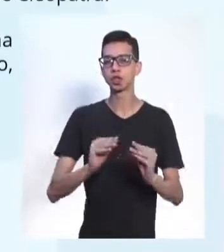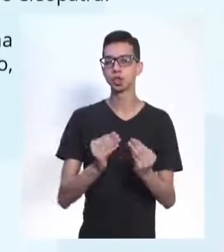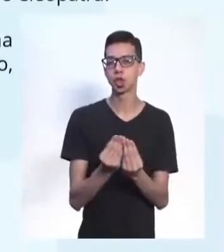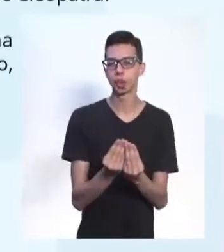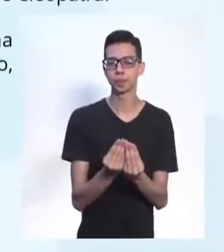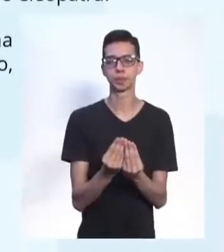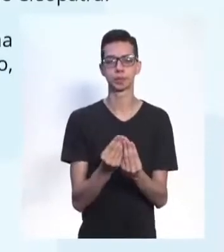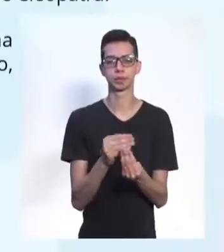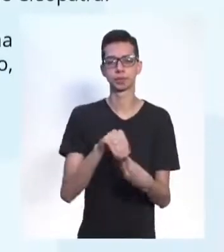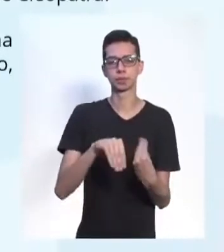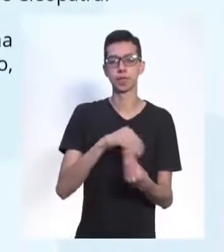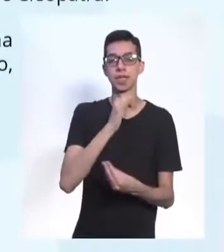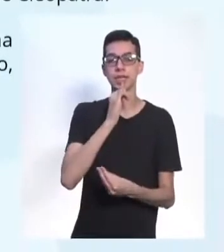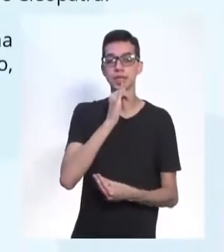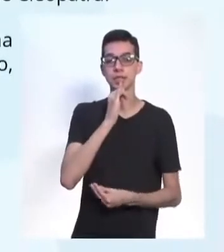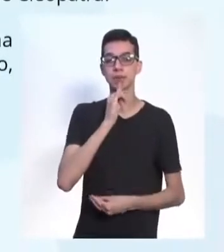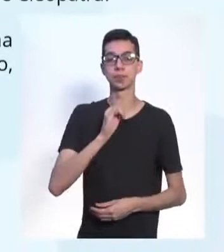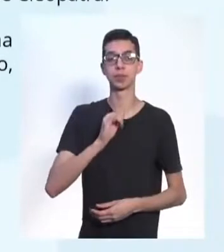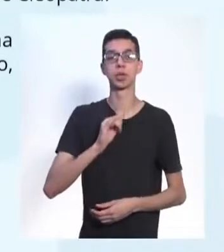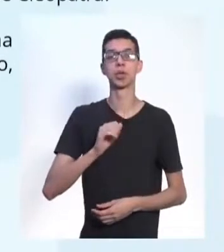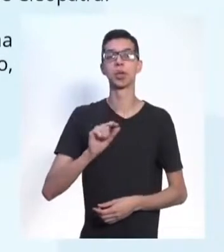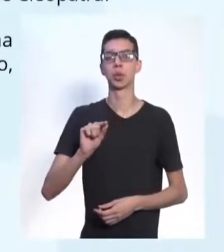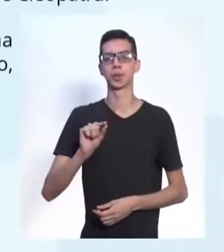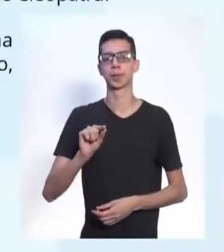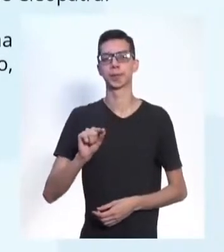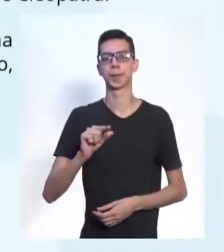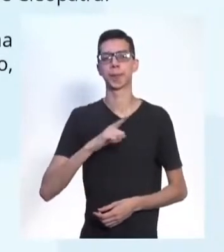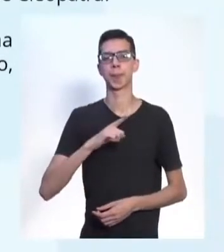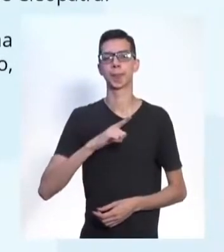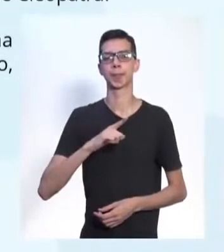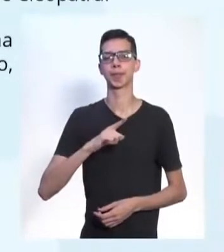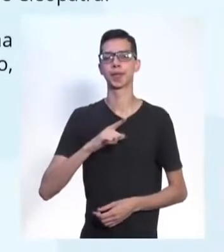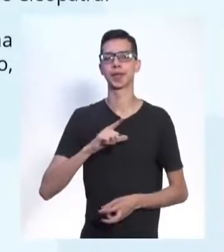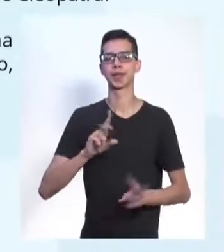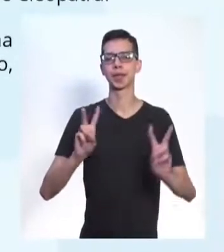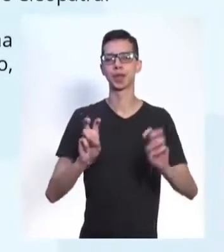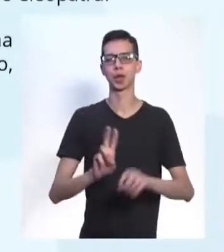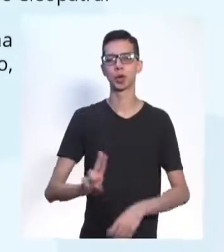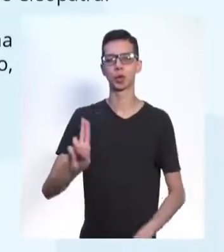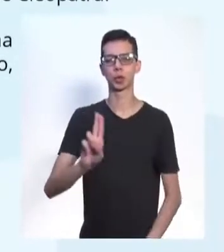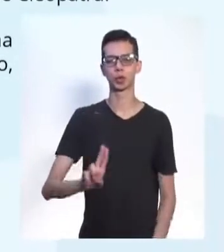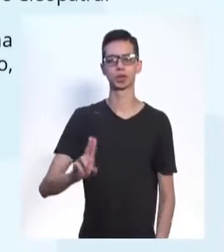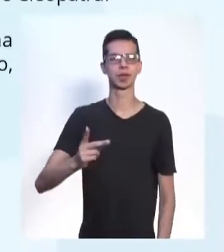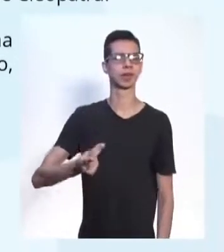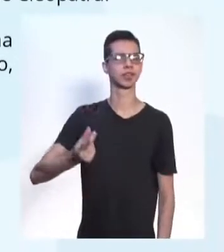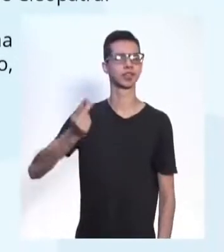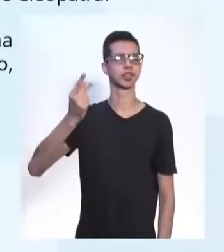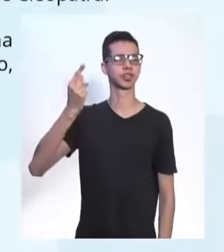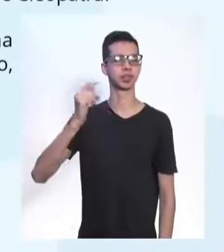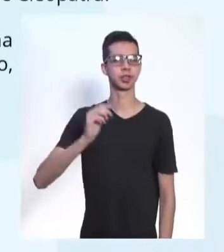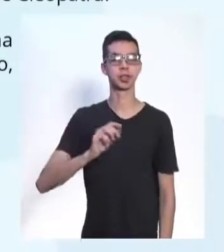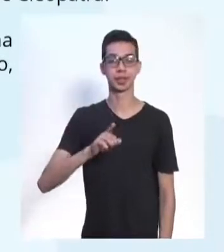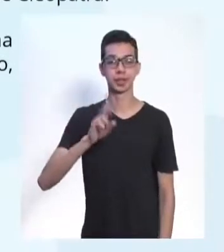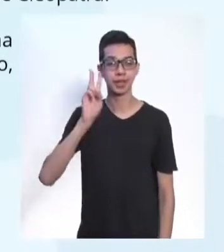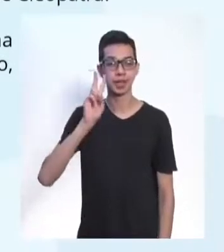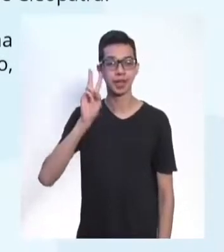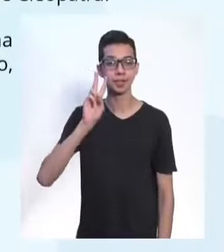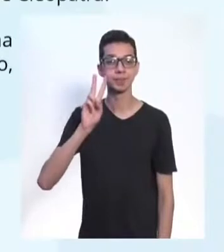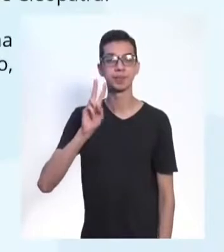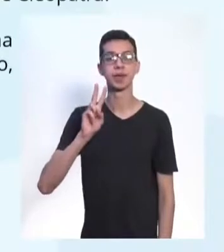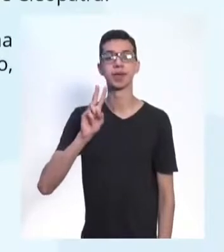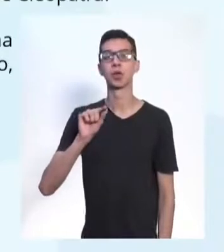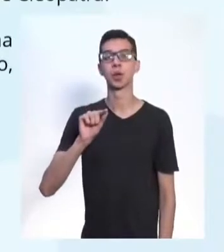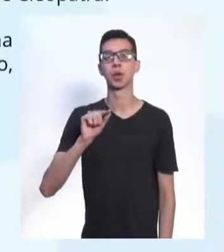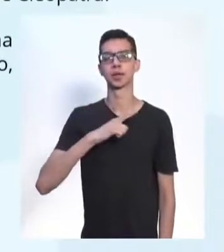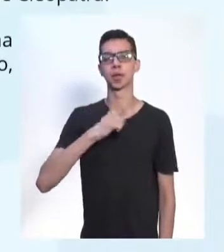vegetal para repelir moscas e proteger os olhos do sol, utilizado desde a época da Cleópatra. Você lembra daqueles olhos